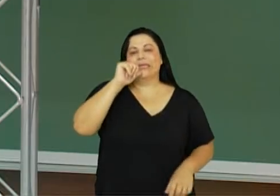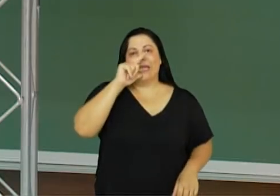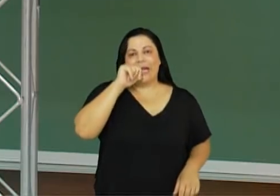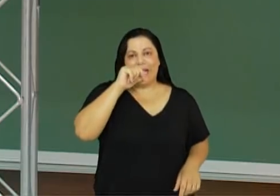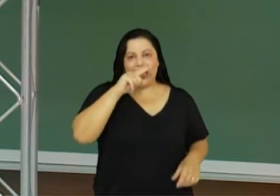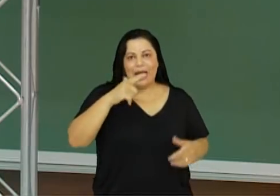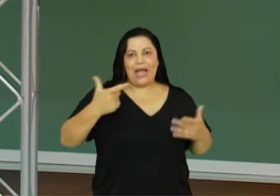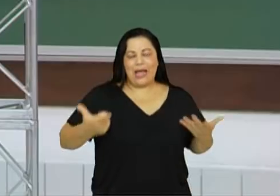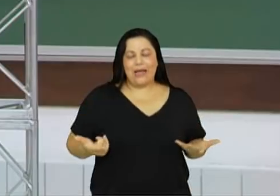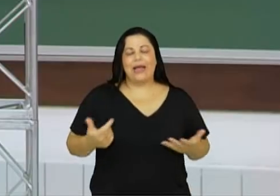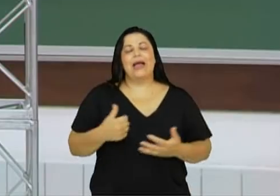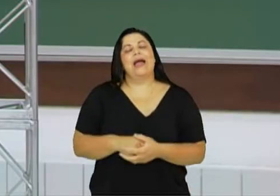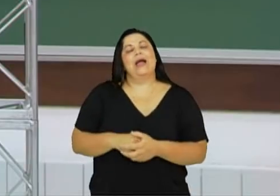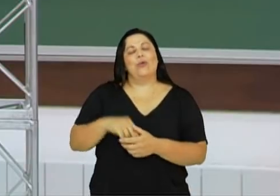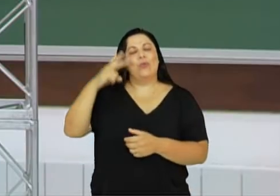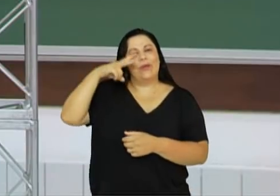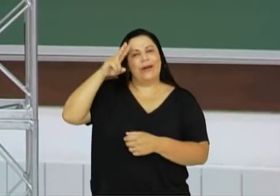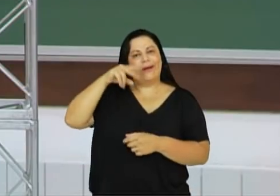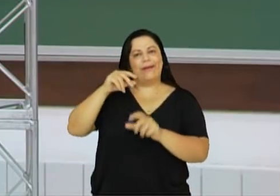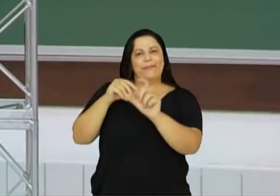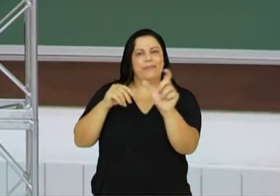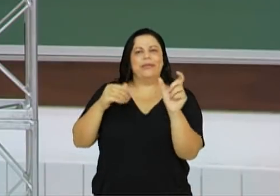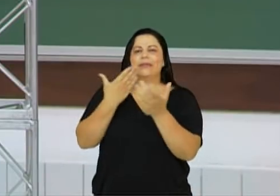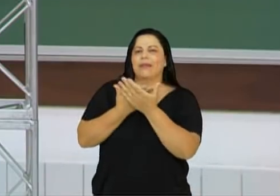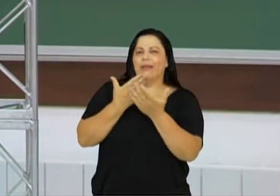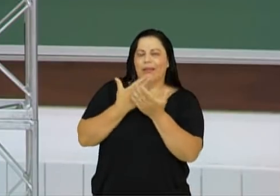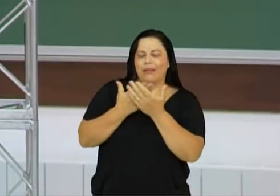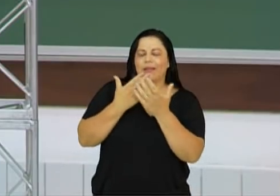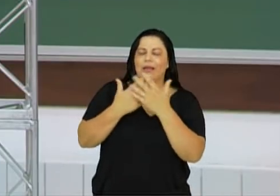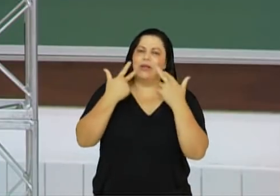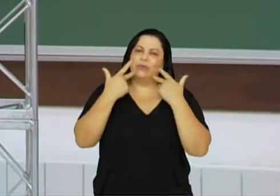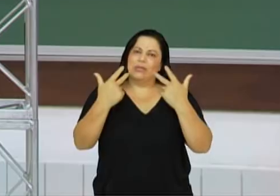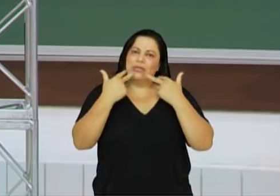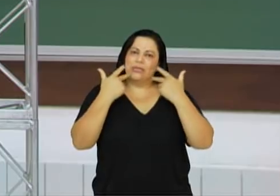uma expressão spa, lembrando aí da nossa aula dos idiomas,